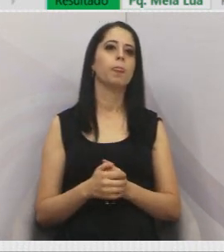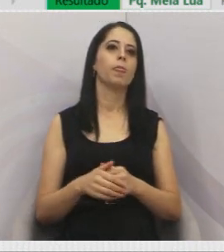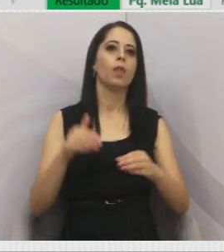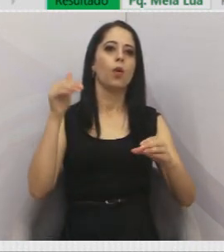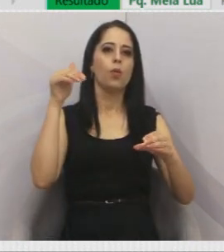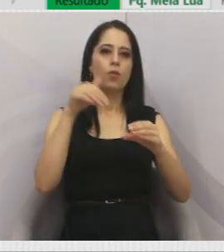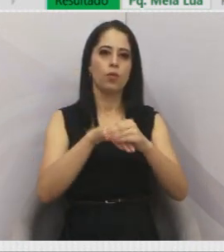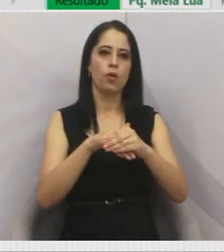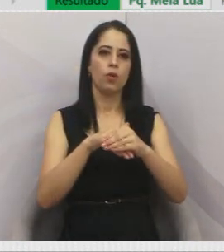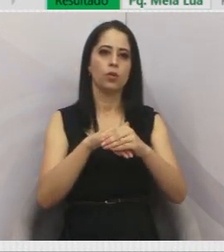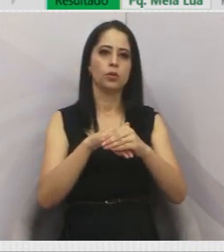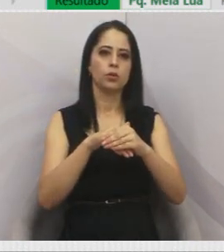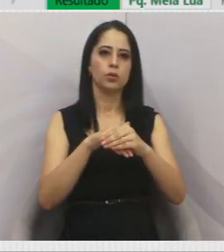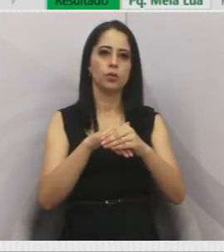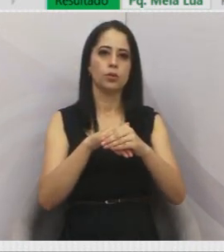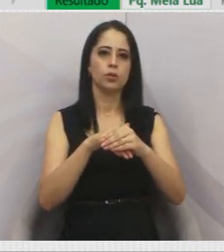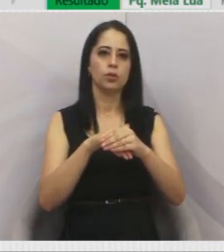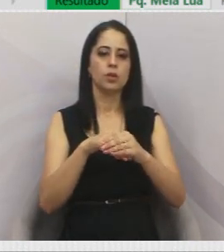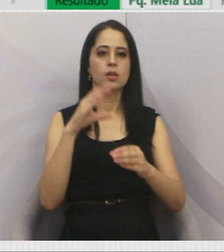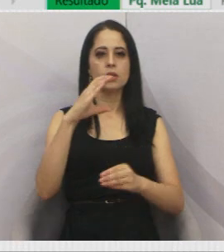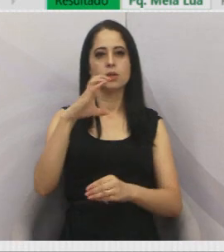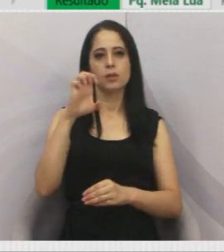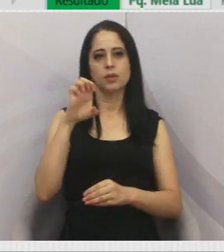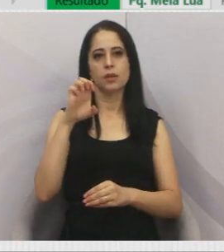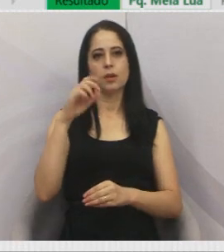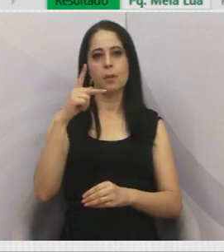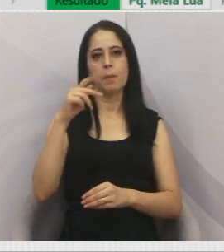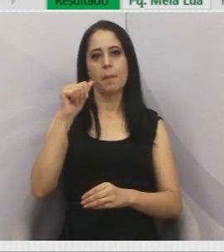sociedade civil, um voto CEPAC.